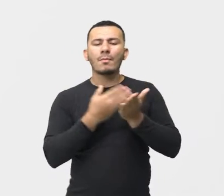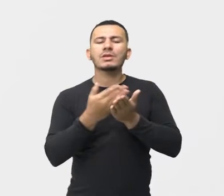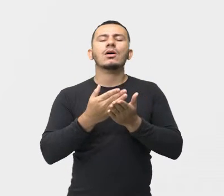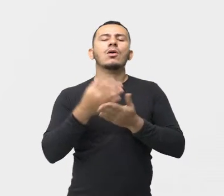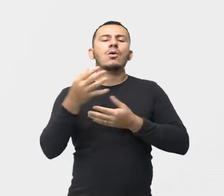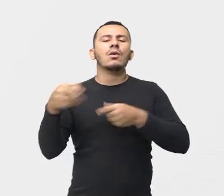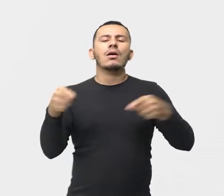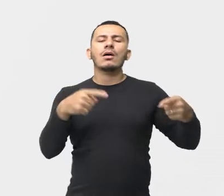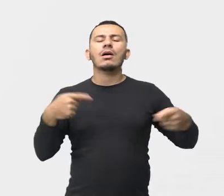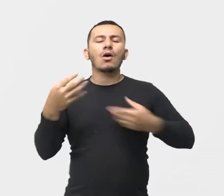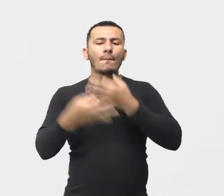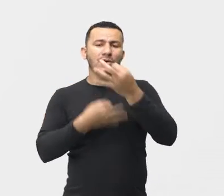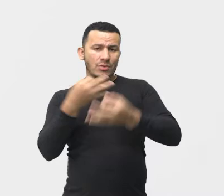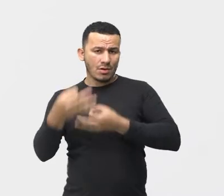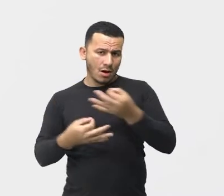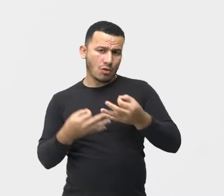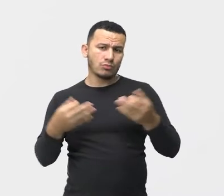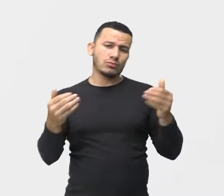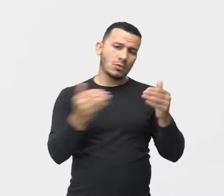ou contrárias a